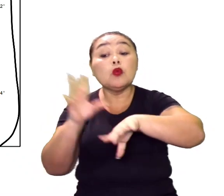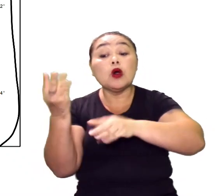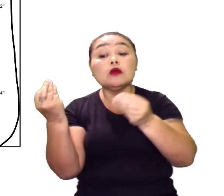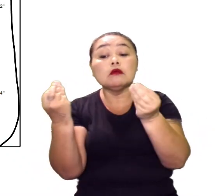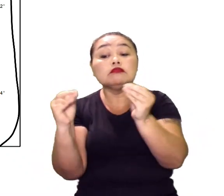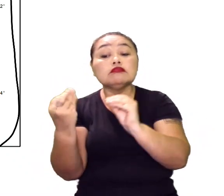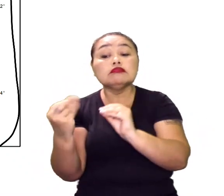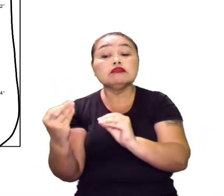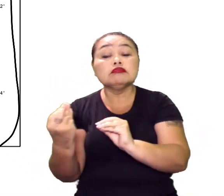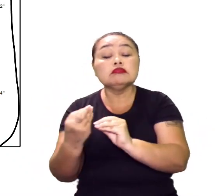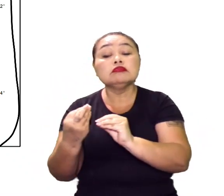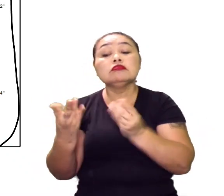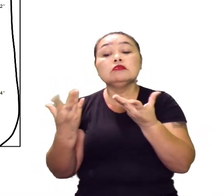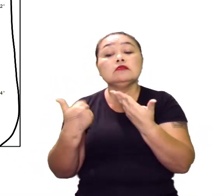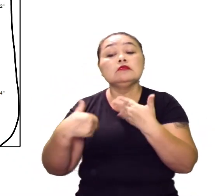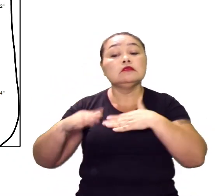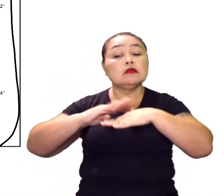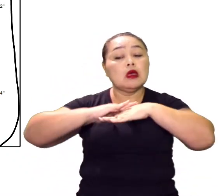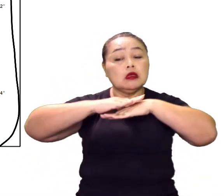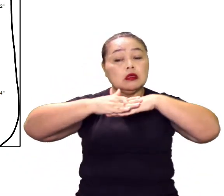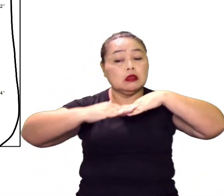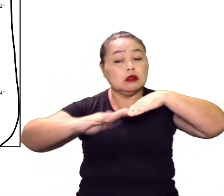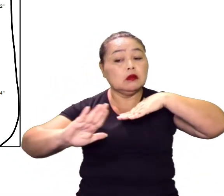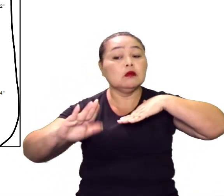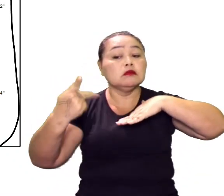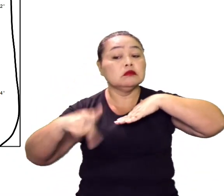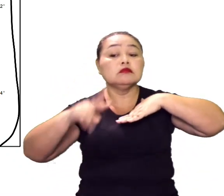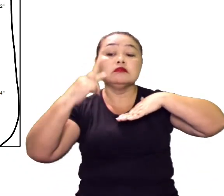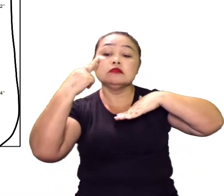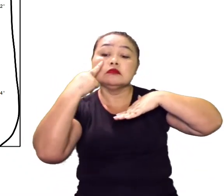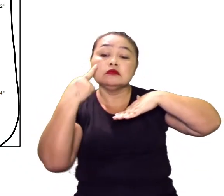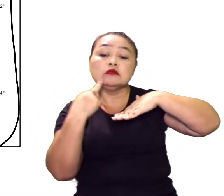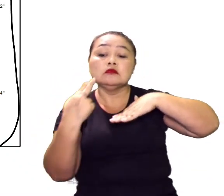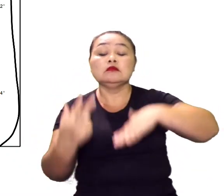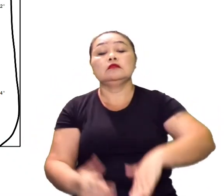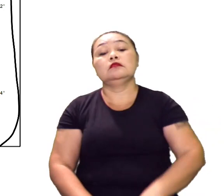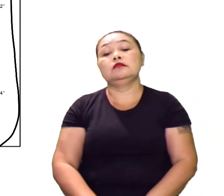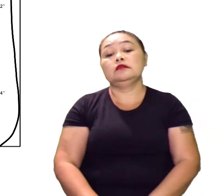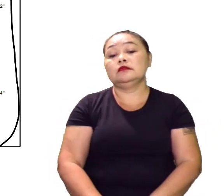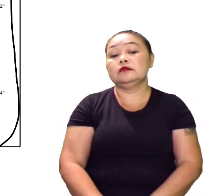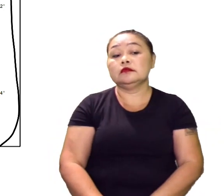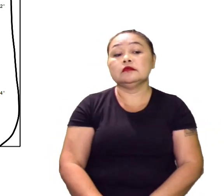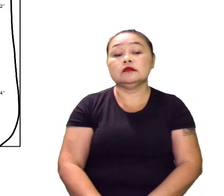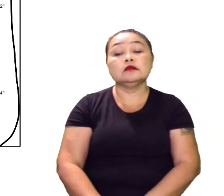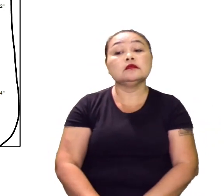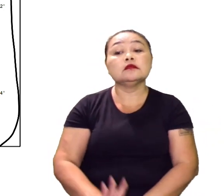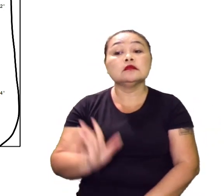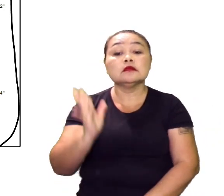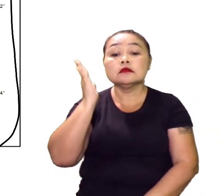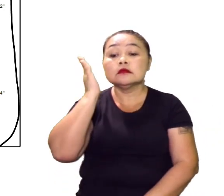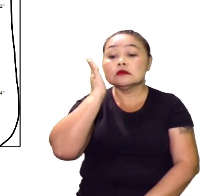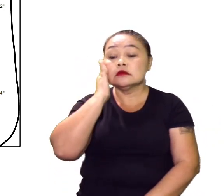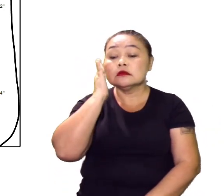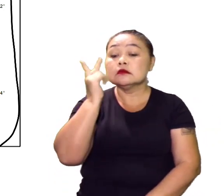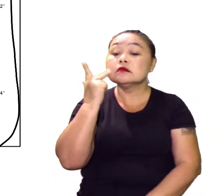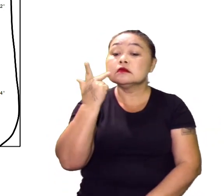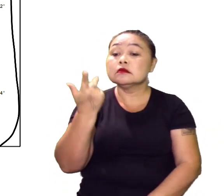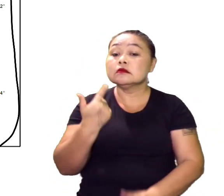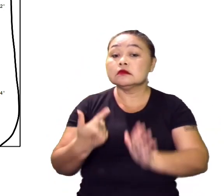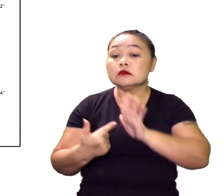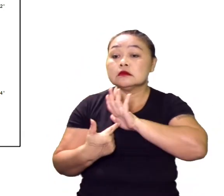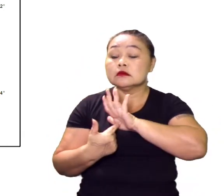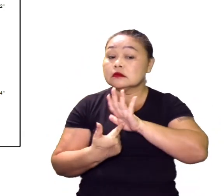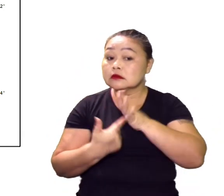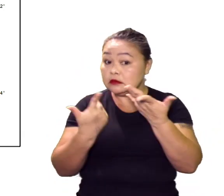essa geologia rondoniense. Olha só, então, vamos só para o aluno ter uma noção do que a gente está mostrando aqui de uma